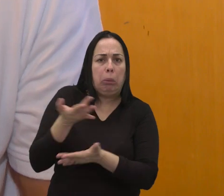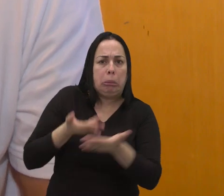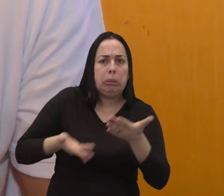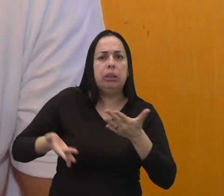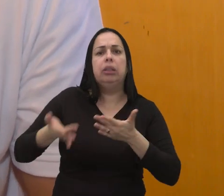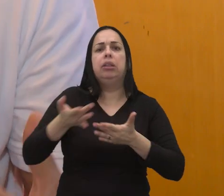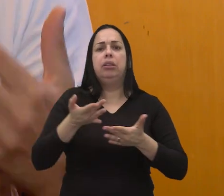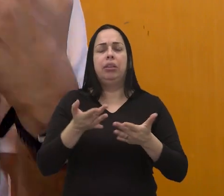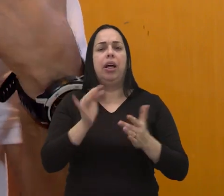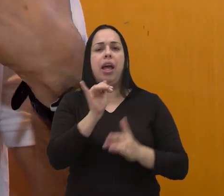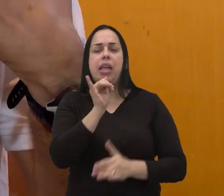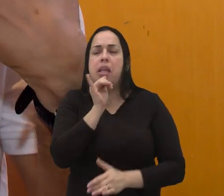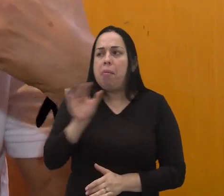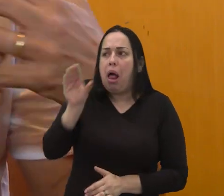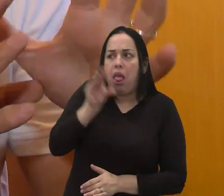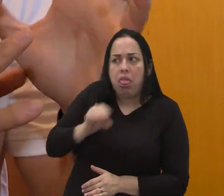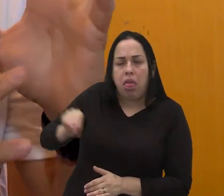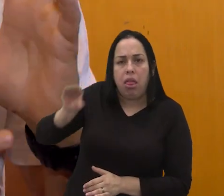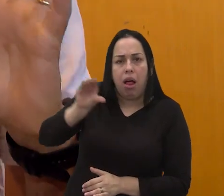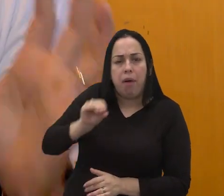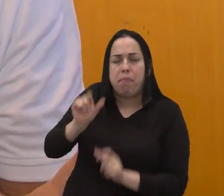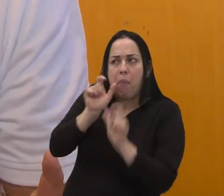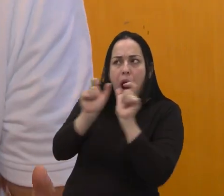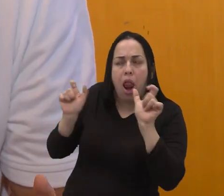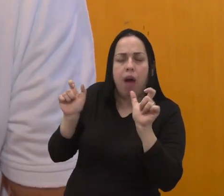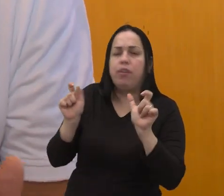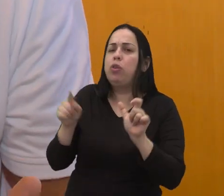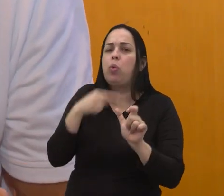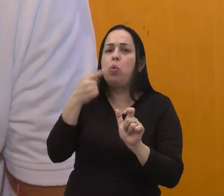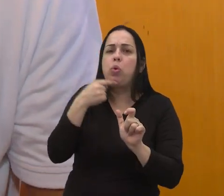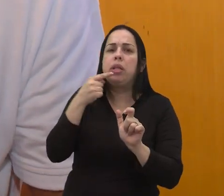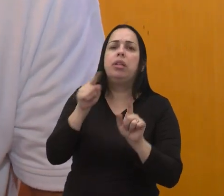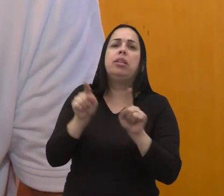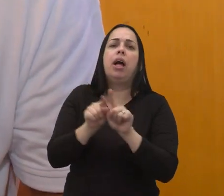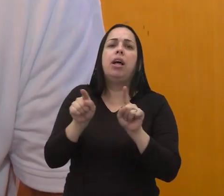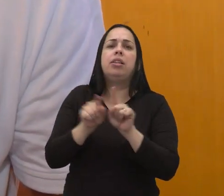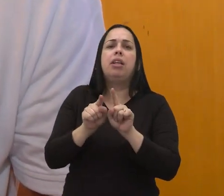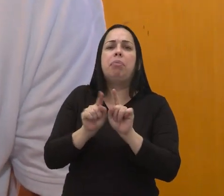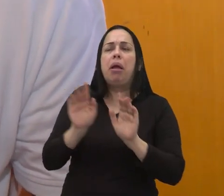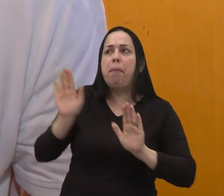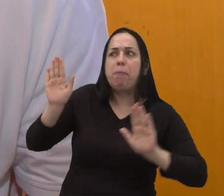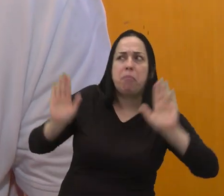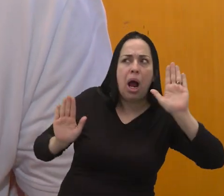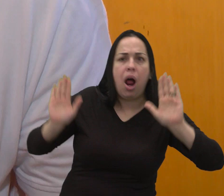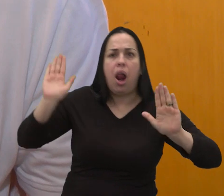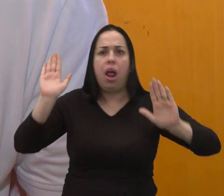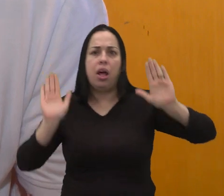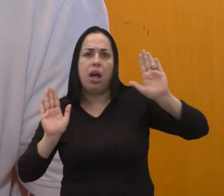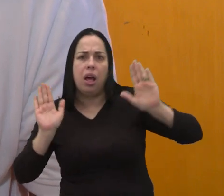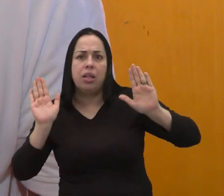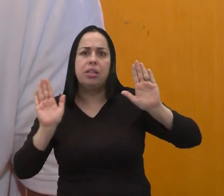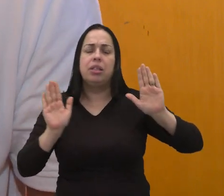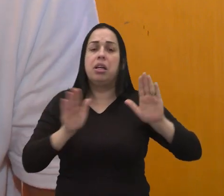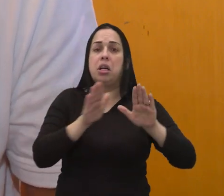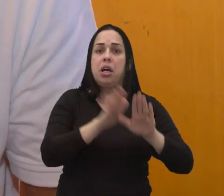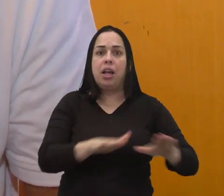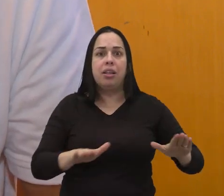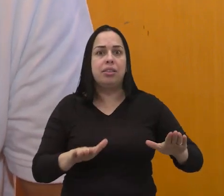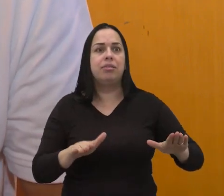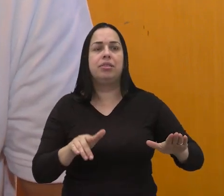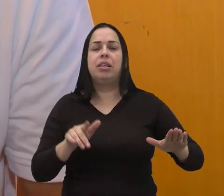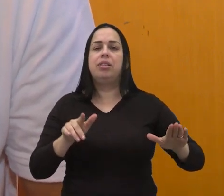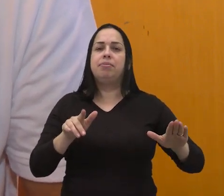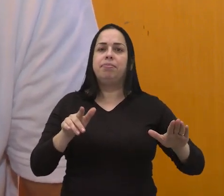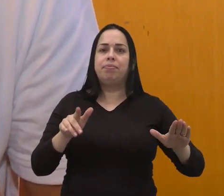comunicativa, seja pela parte verbal, na produção de palavras, mas também na produção de gestos diminuídos. Crianças